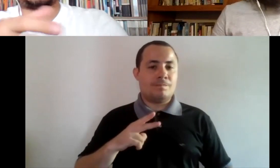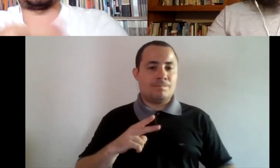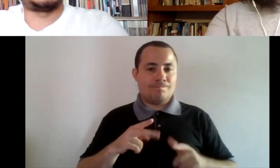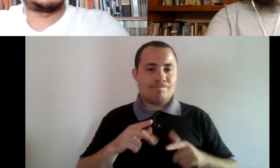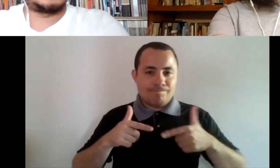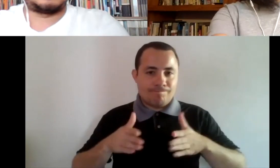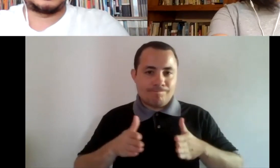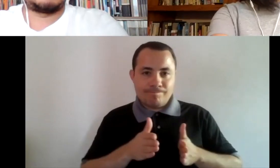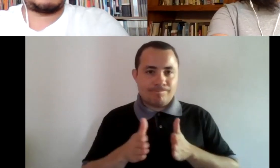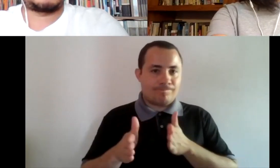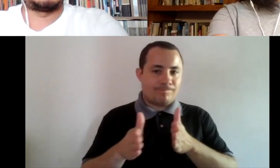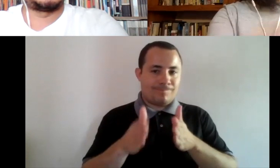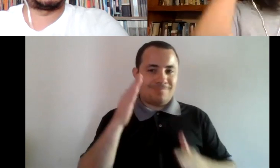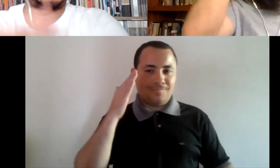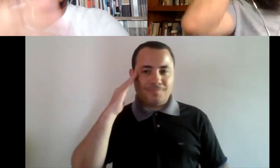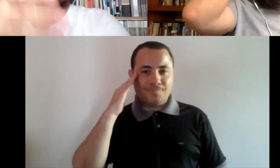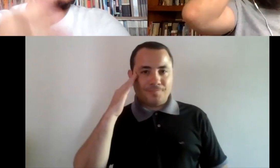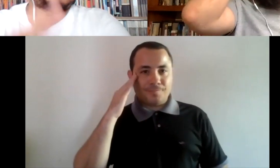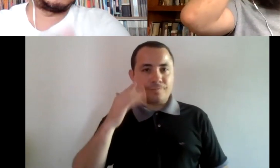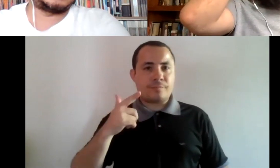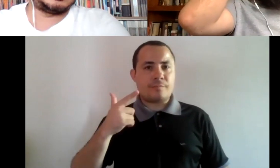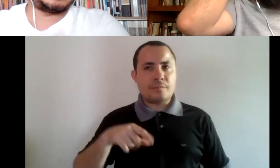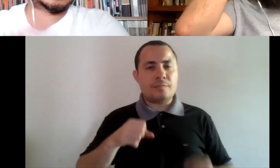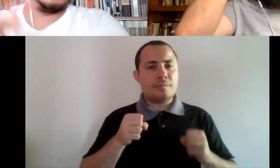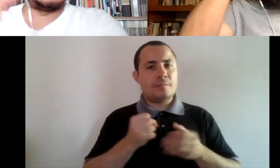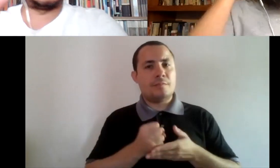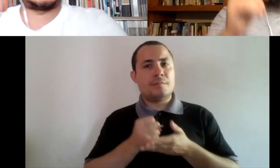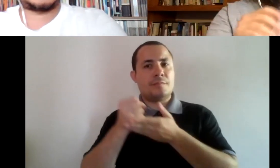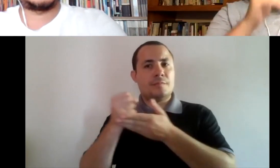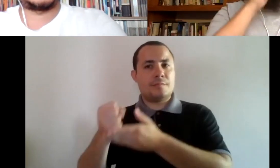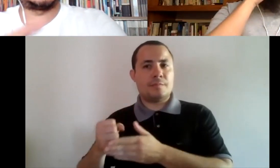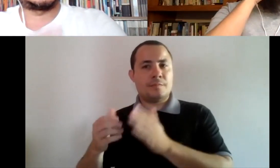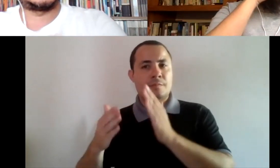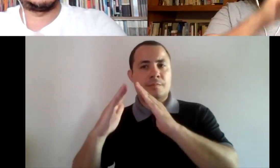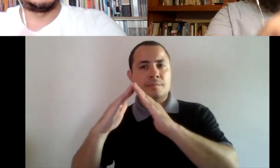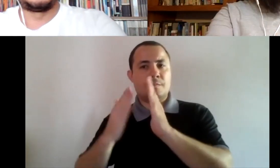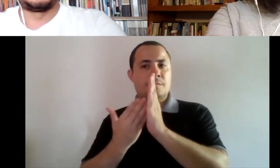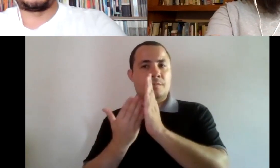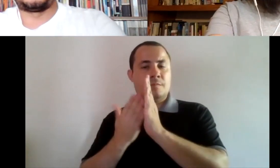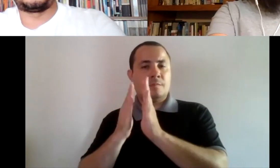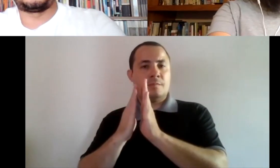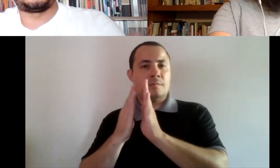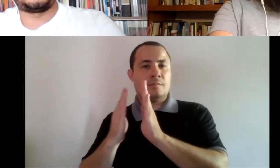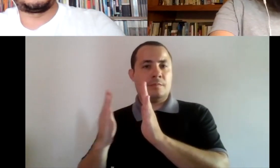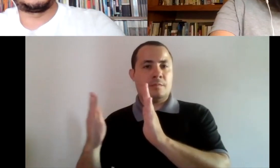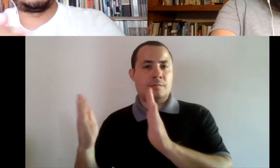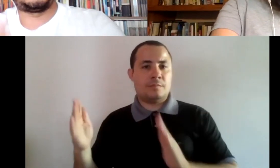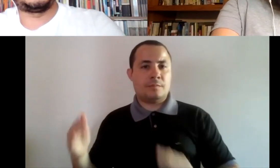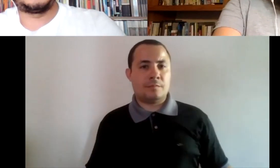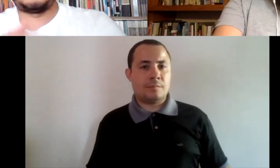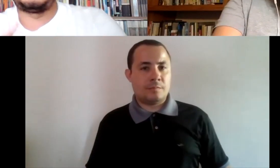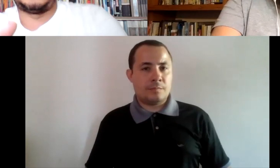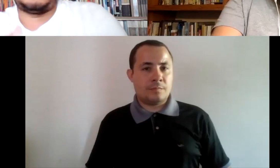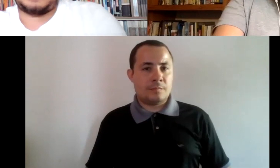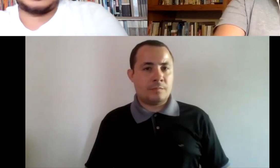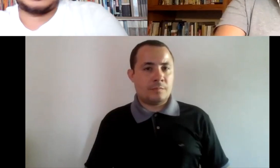você pode levar para a biblioteca, você pode criar, né, esses canais, assim, de inventar